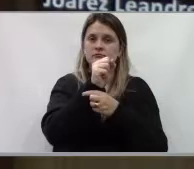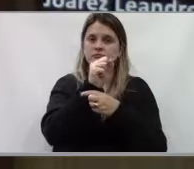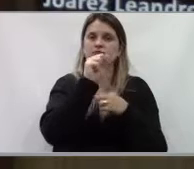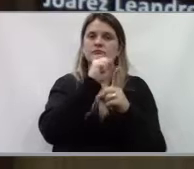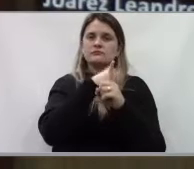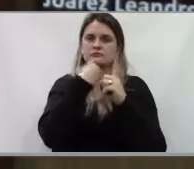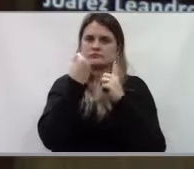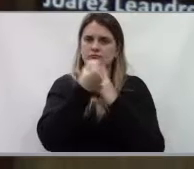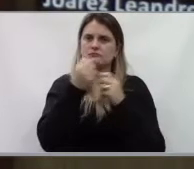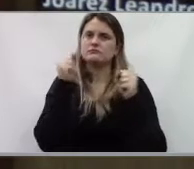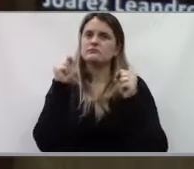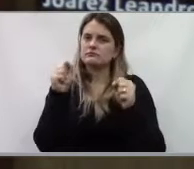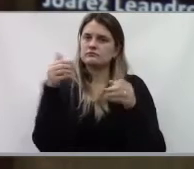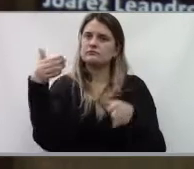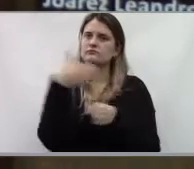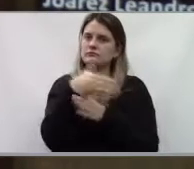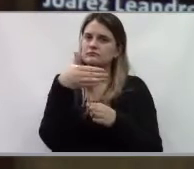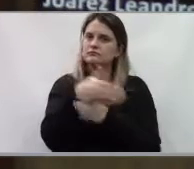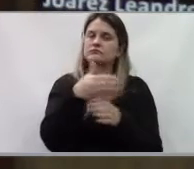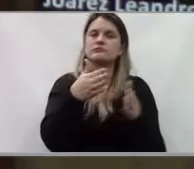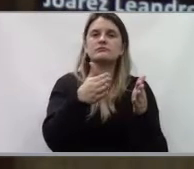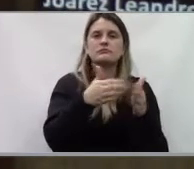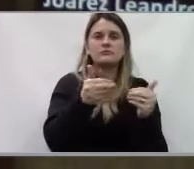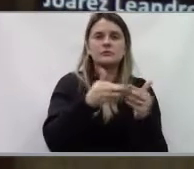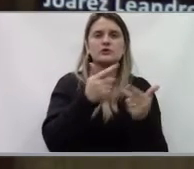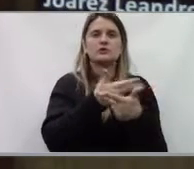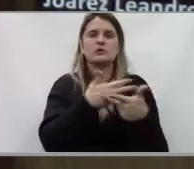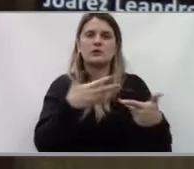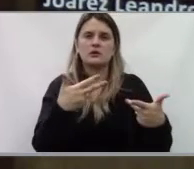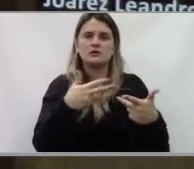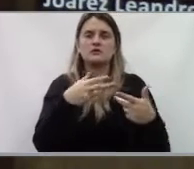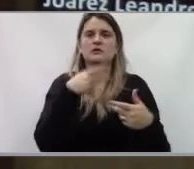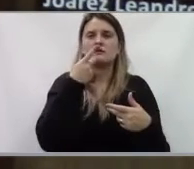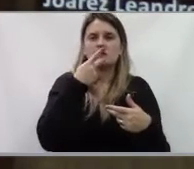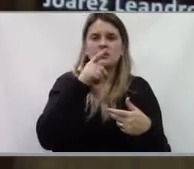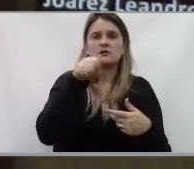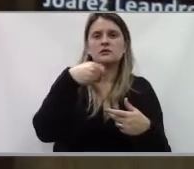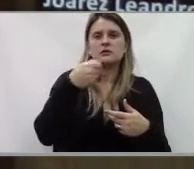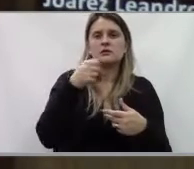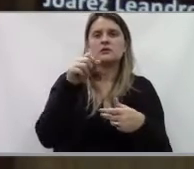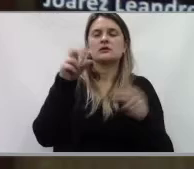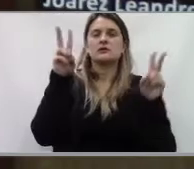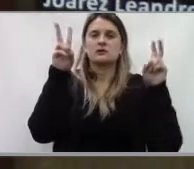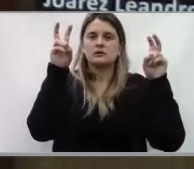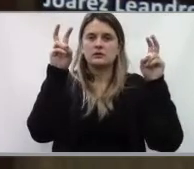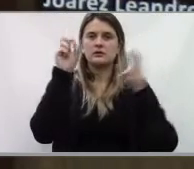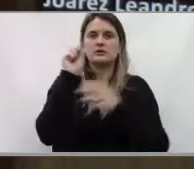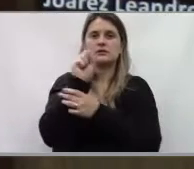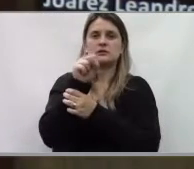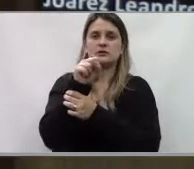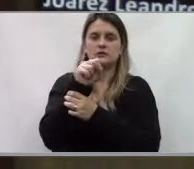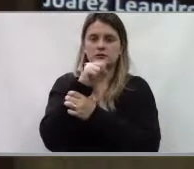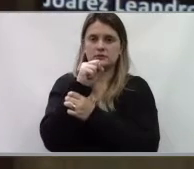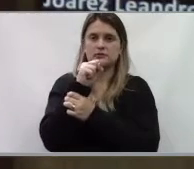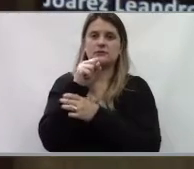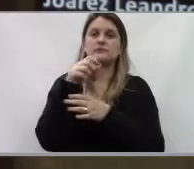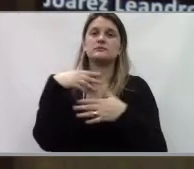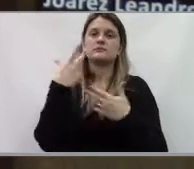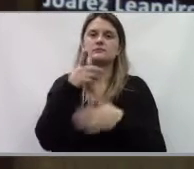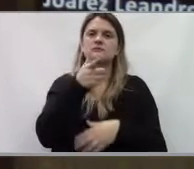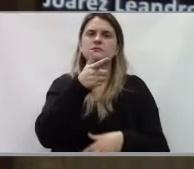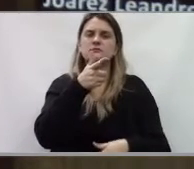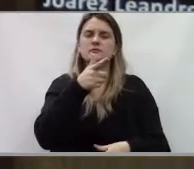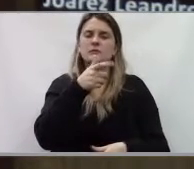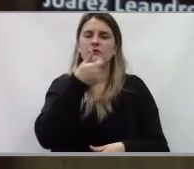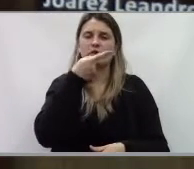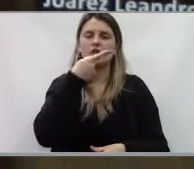Segurança a sociedade está indo até lá para pedir na área de segurança. E esta lei das bebidas